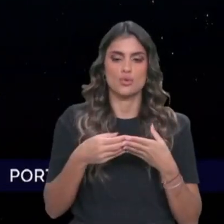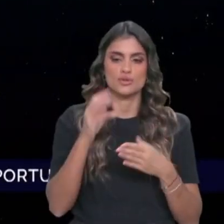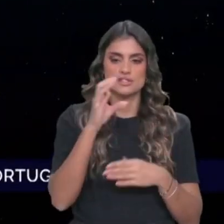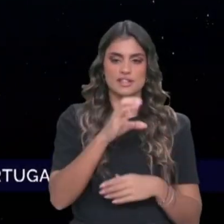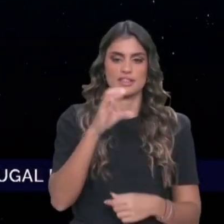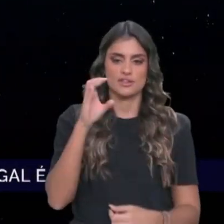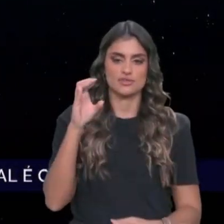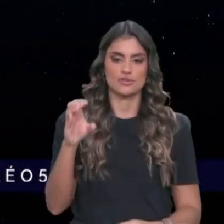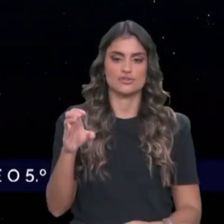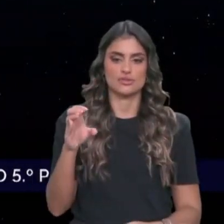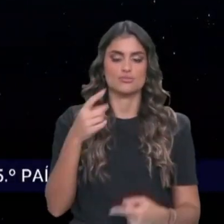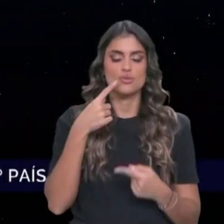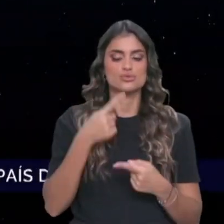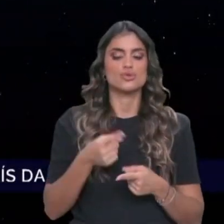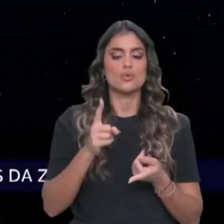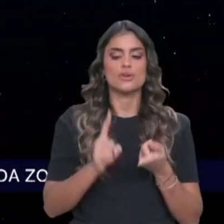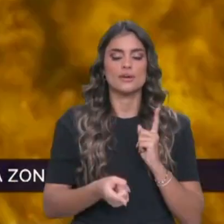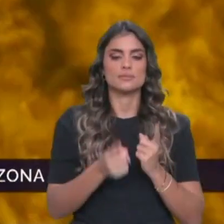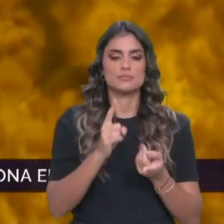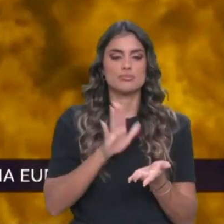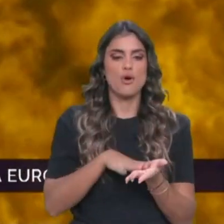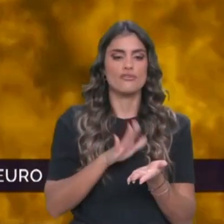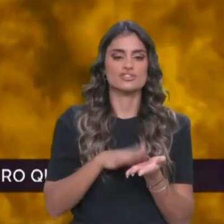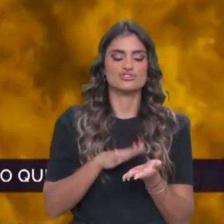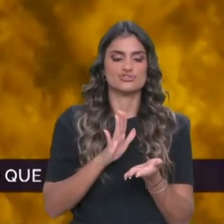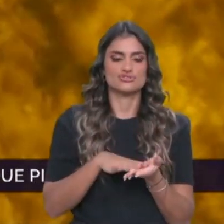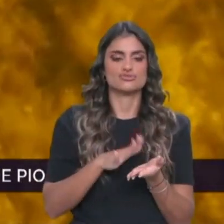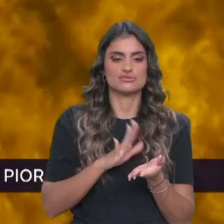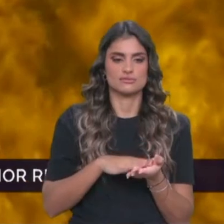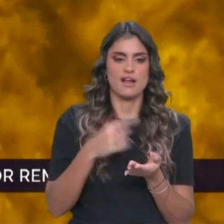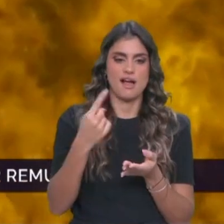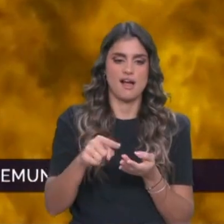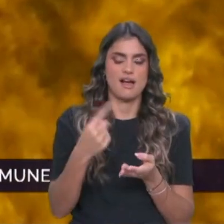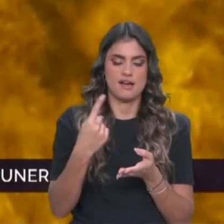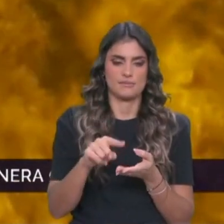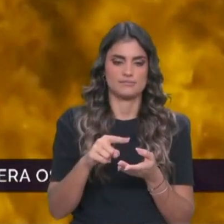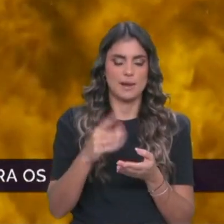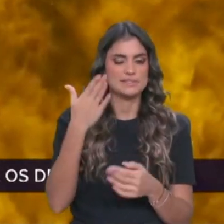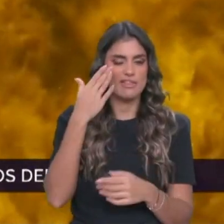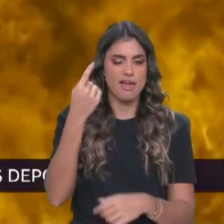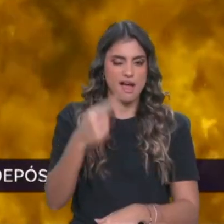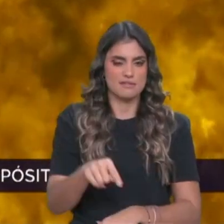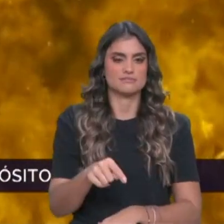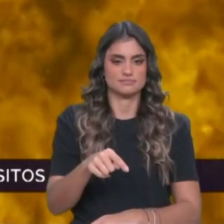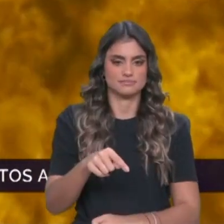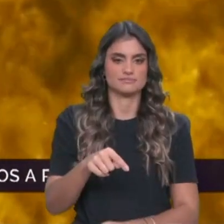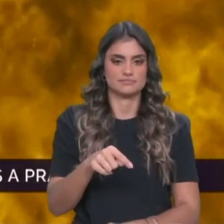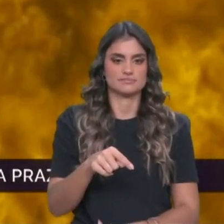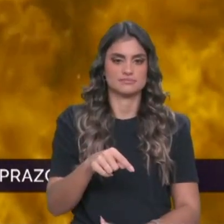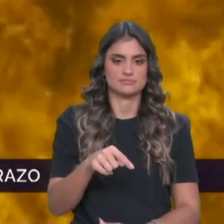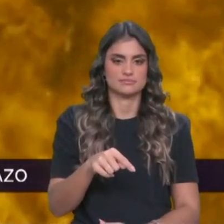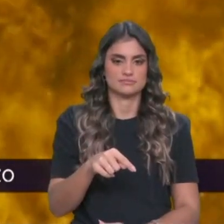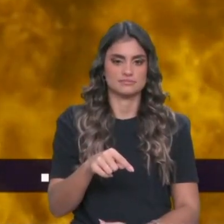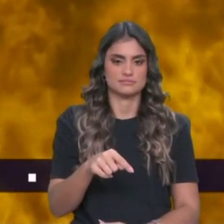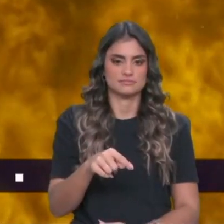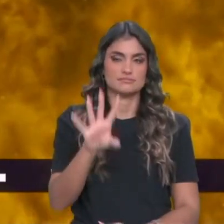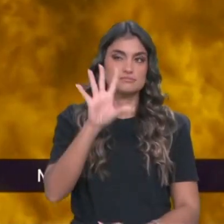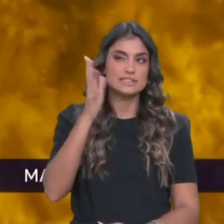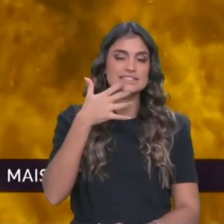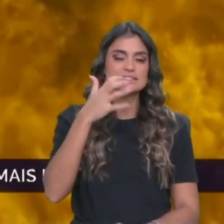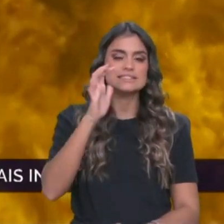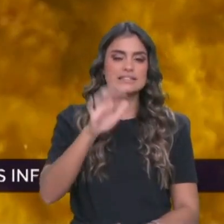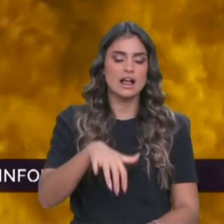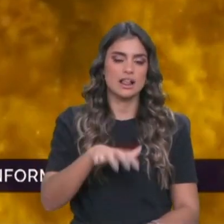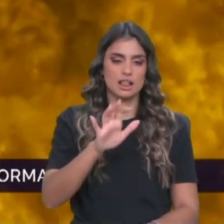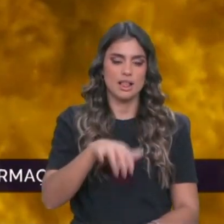cientistas mostrou provas da existência de potenciais, imagina tu, glaciares de sal